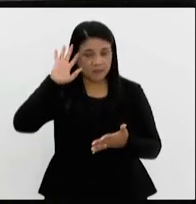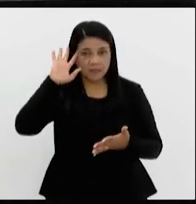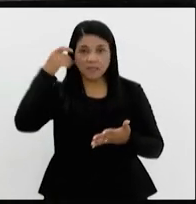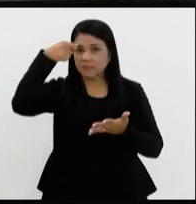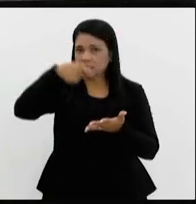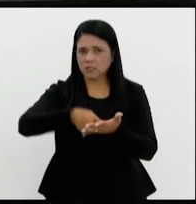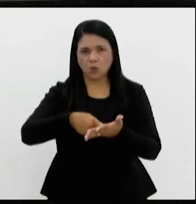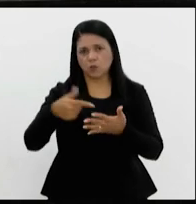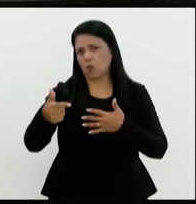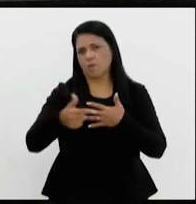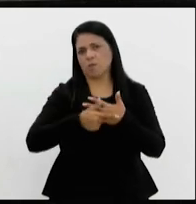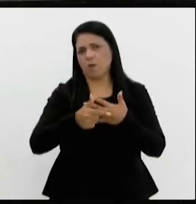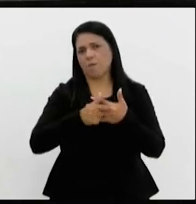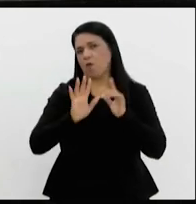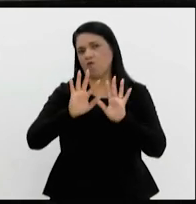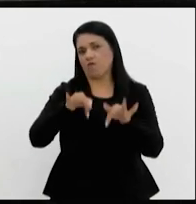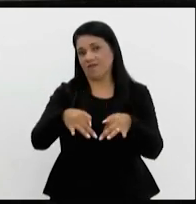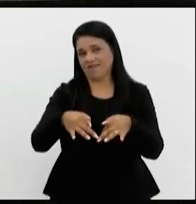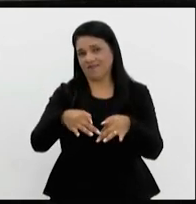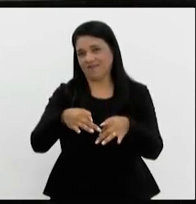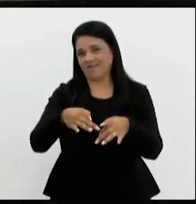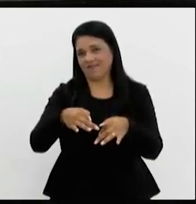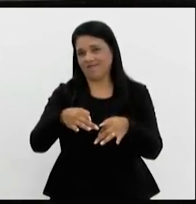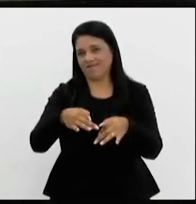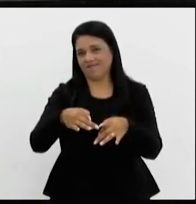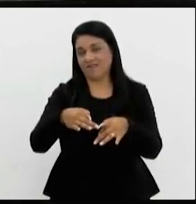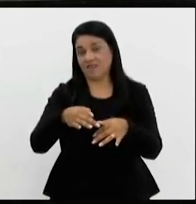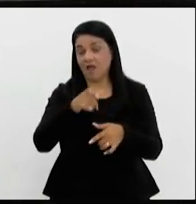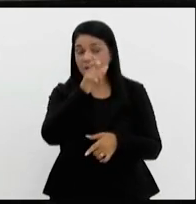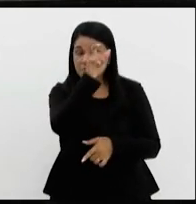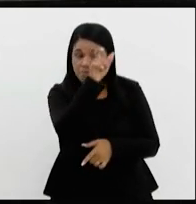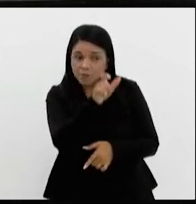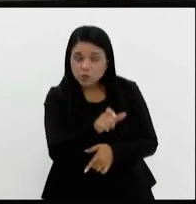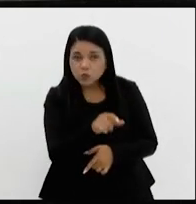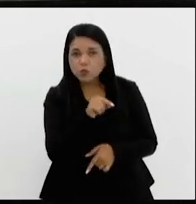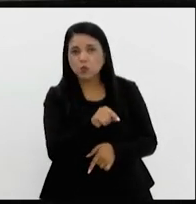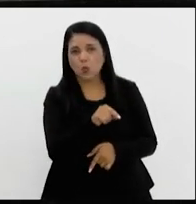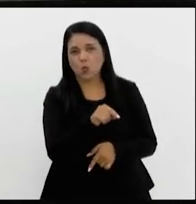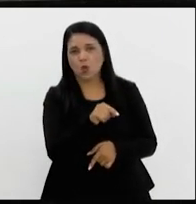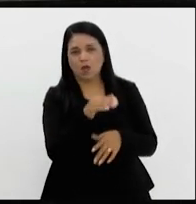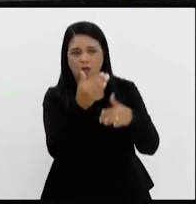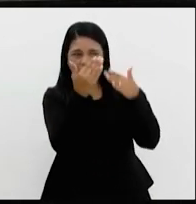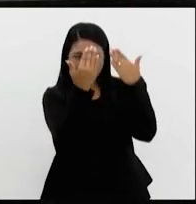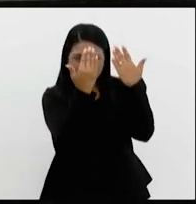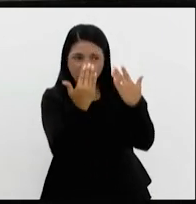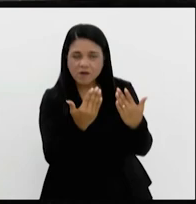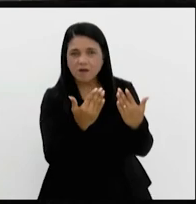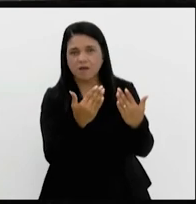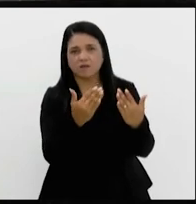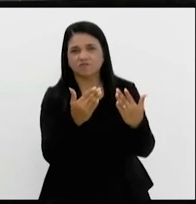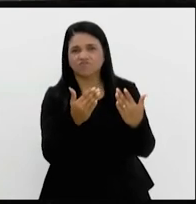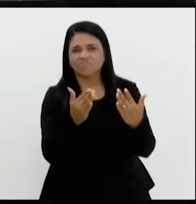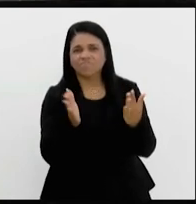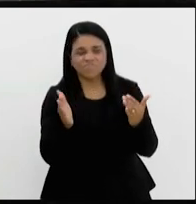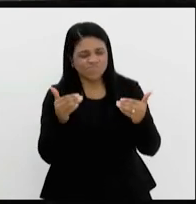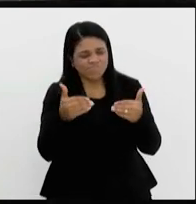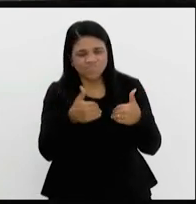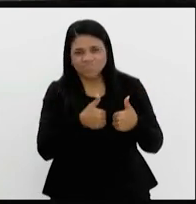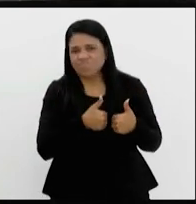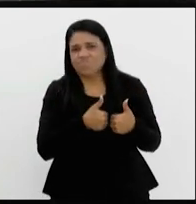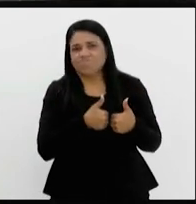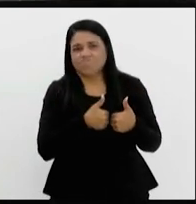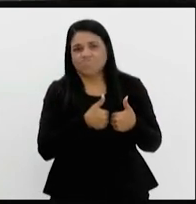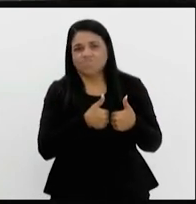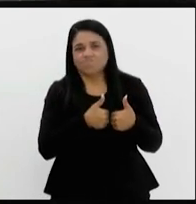papel. Corta na carne viva. Não fecheis vossos corações ao sofrimento, nem